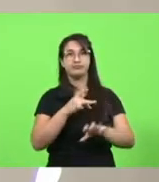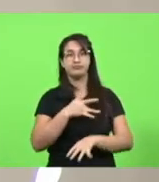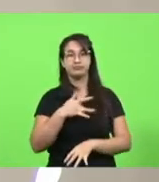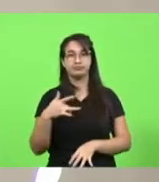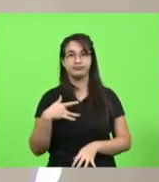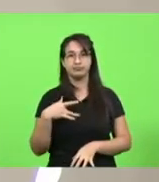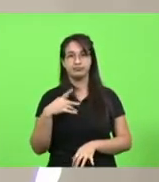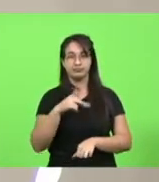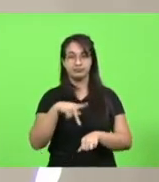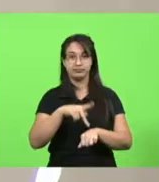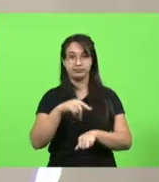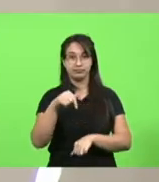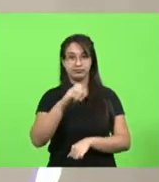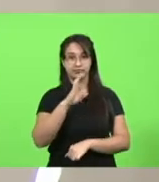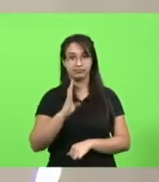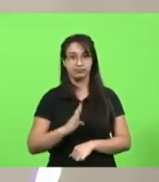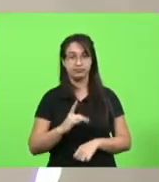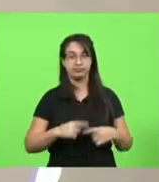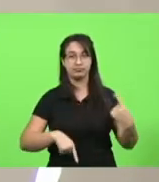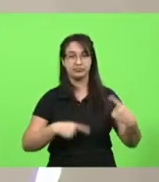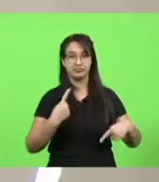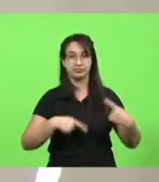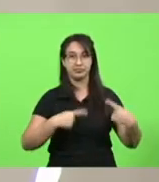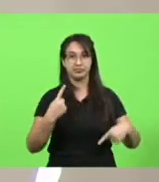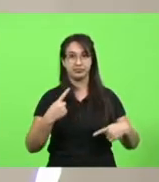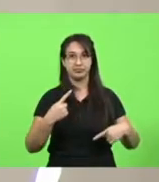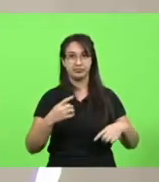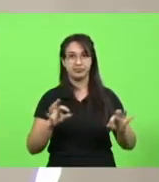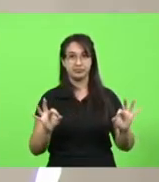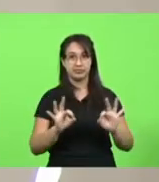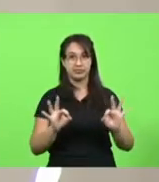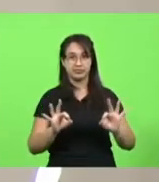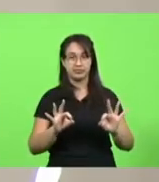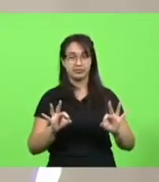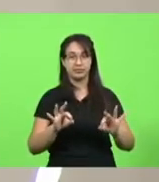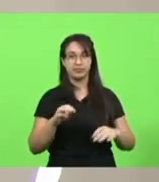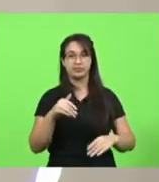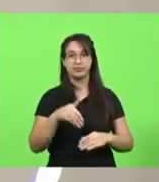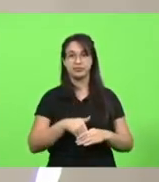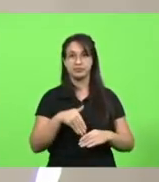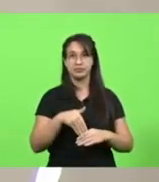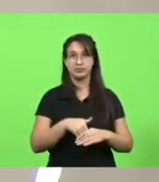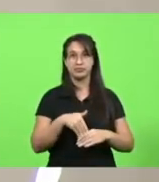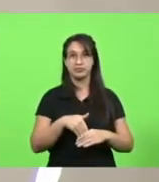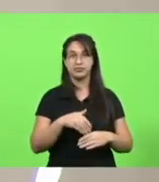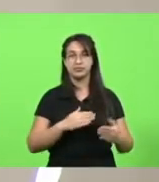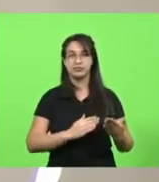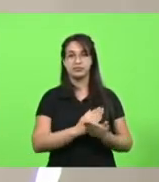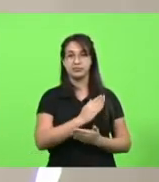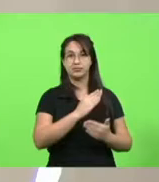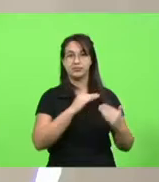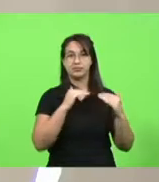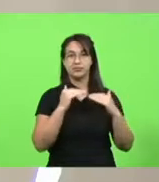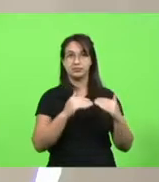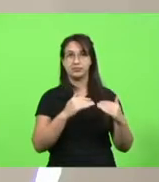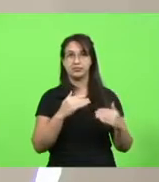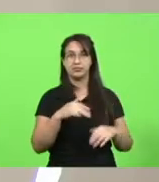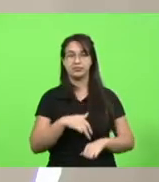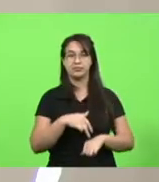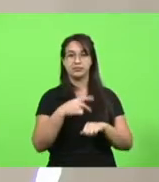Não havendo quem queira discutir, em votação, deputados que aprovam, permaneçam como se encontram. Aprovado por unanimidade,